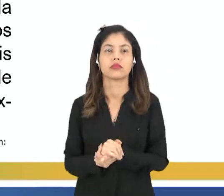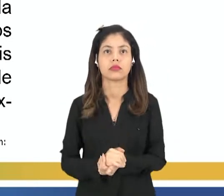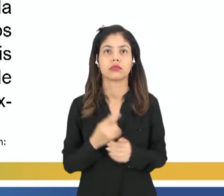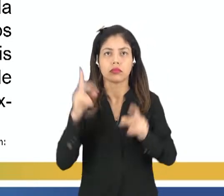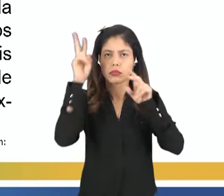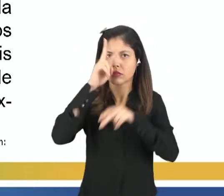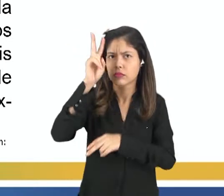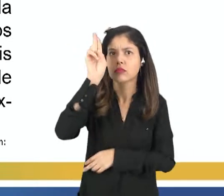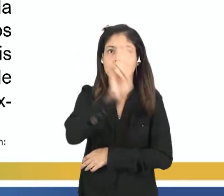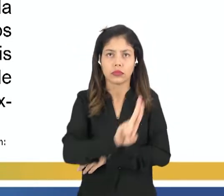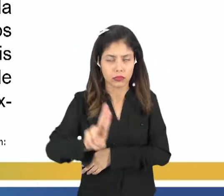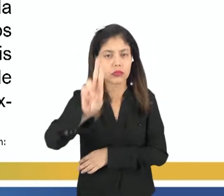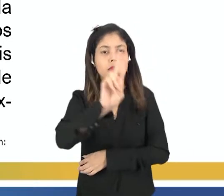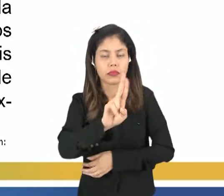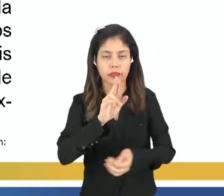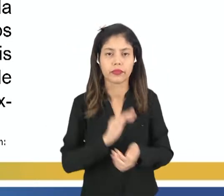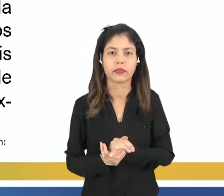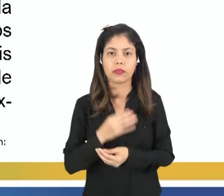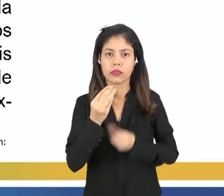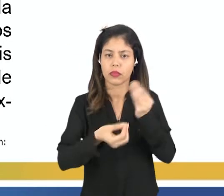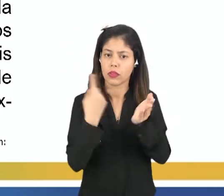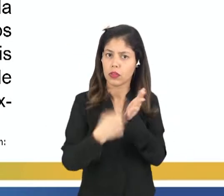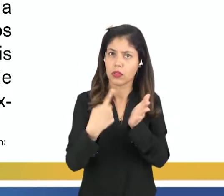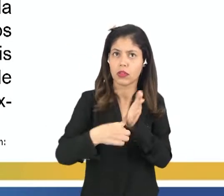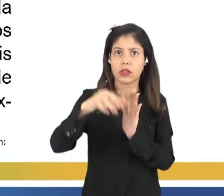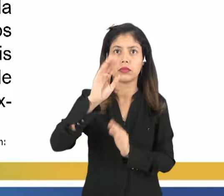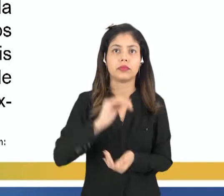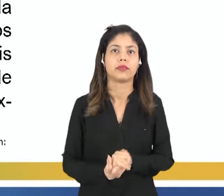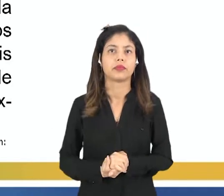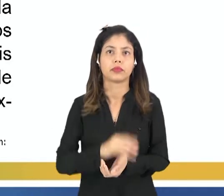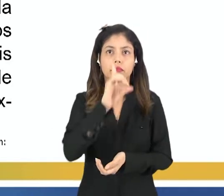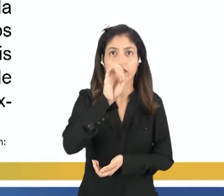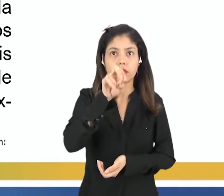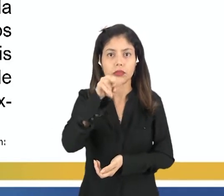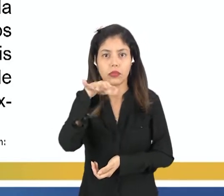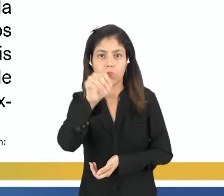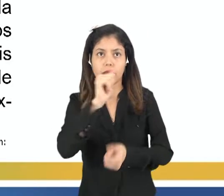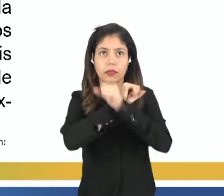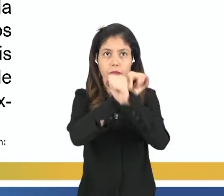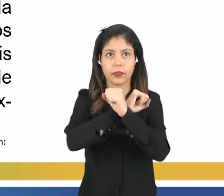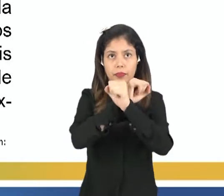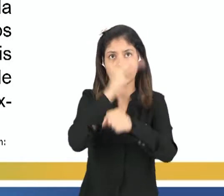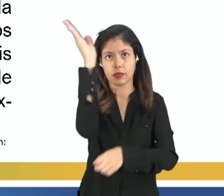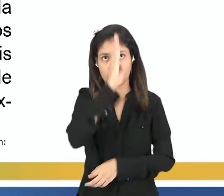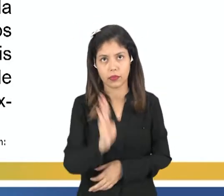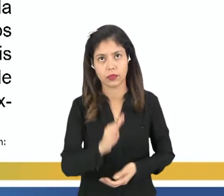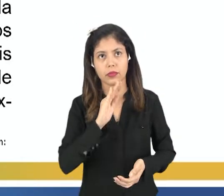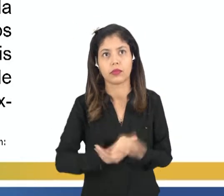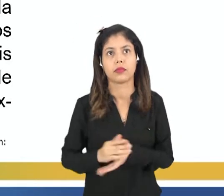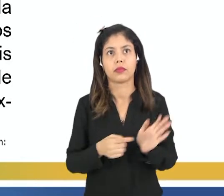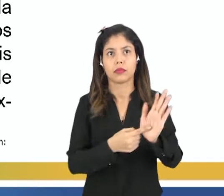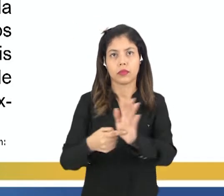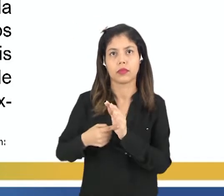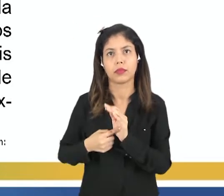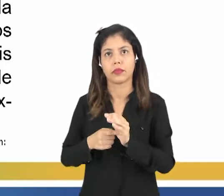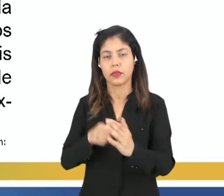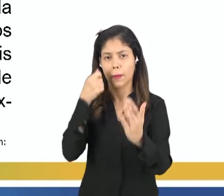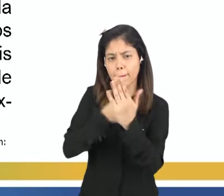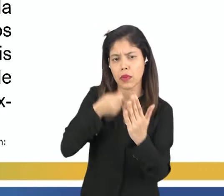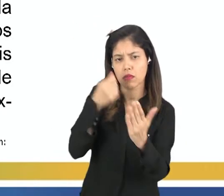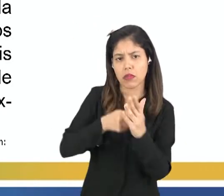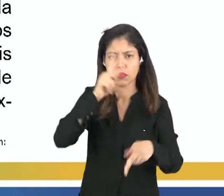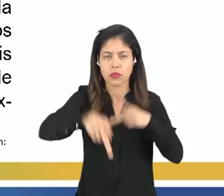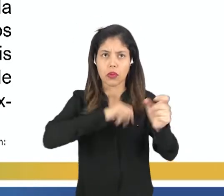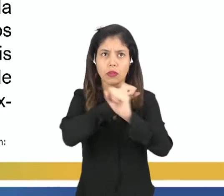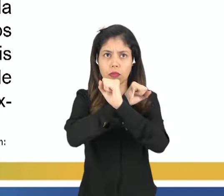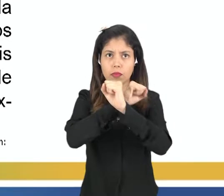tem sido utilizada para relembrar as condições desumanas da escravidão no Brasil e as formas de resistência dos